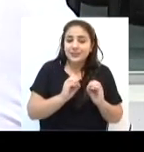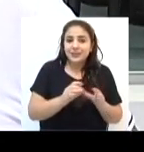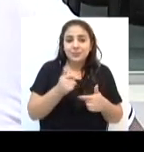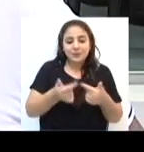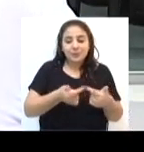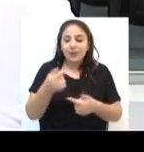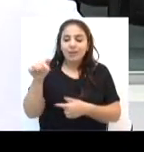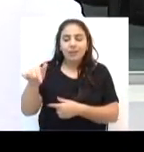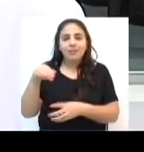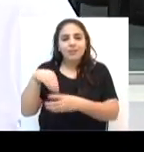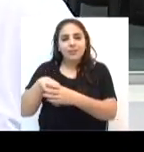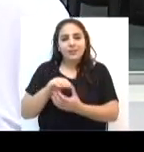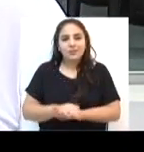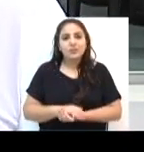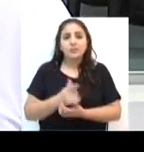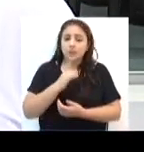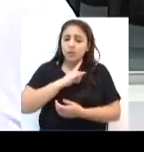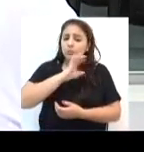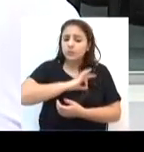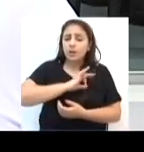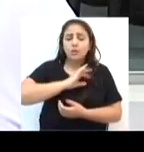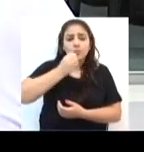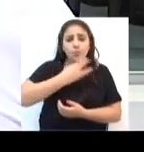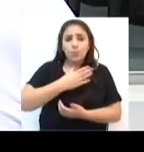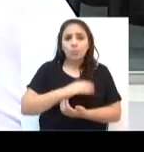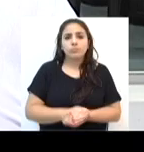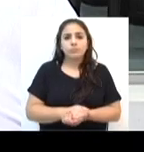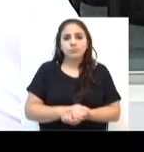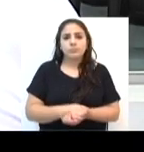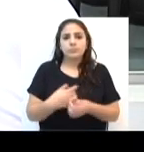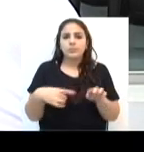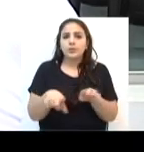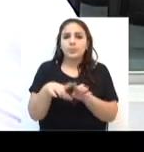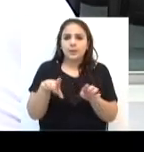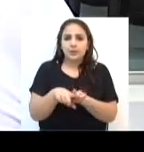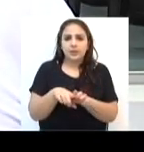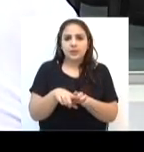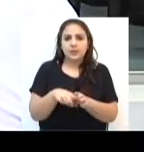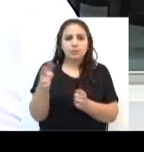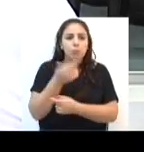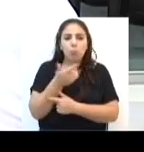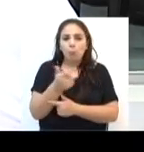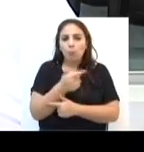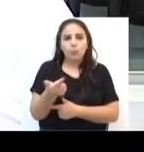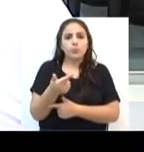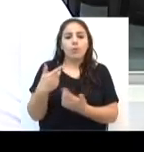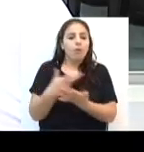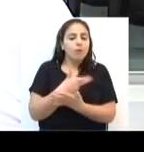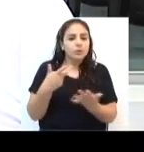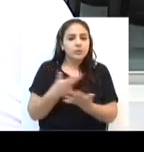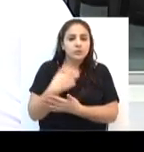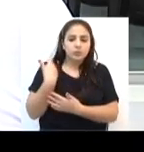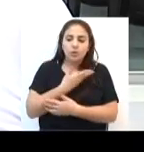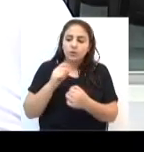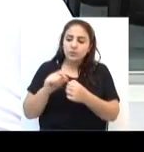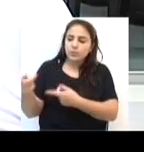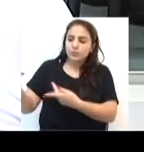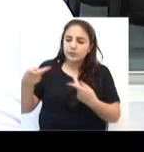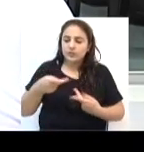Uma sociedade humilde, mas grandiosa no coração dos seus participantes.